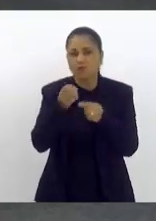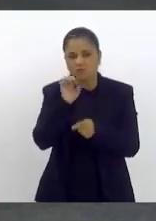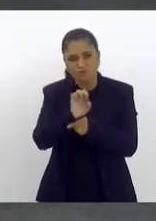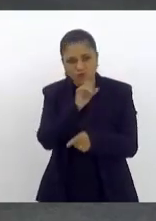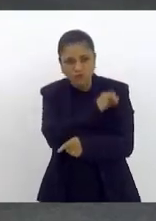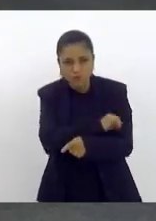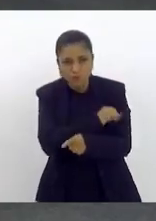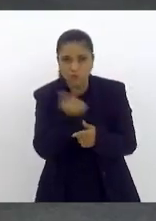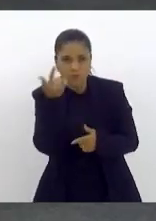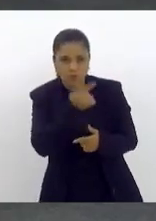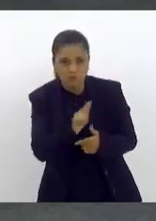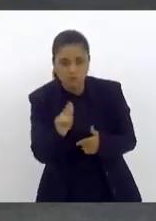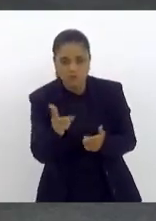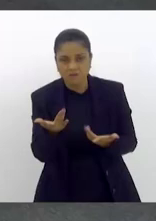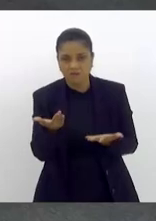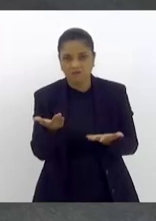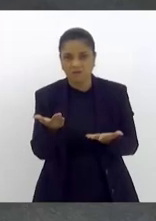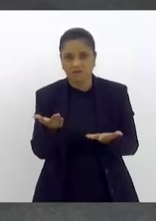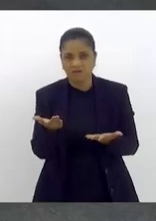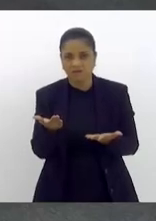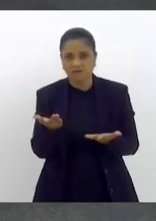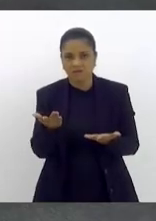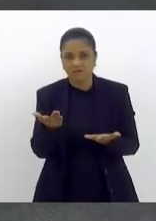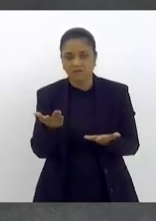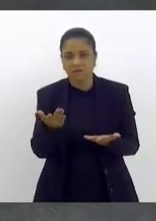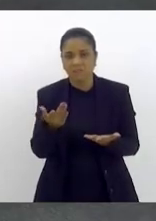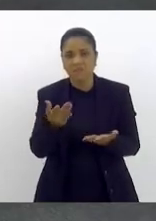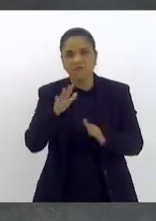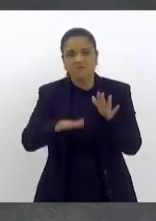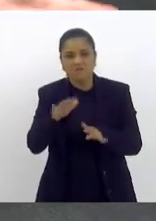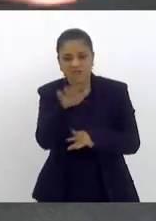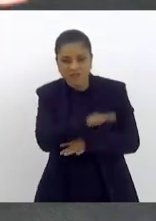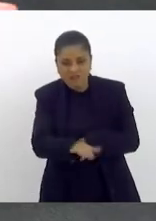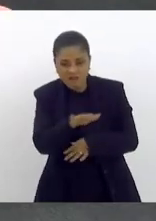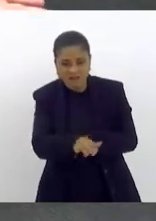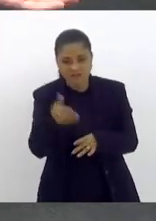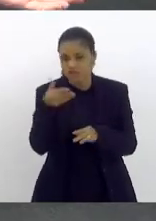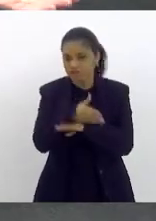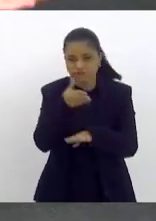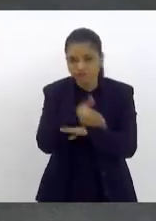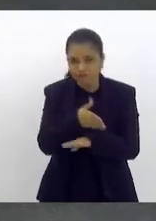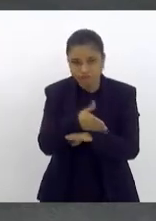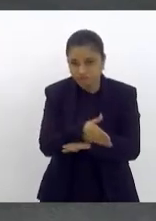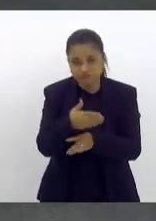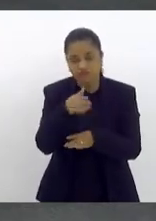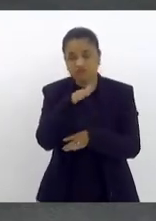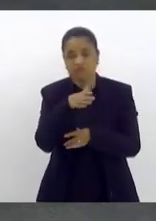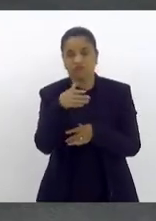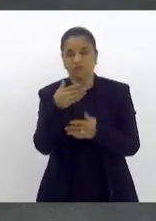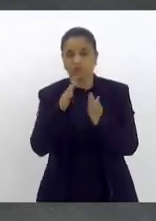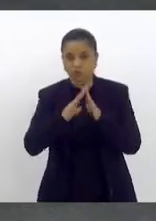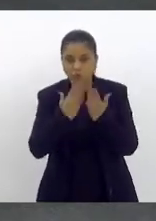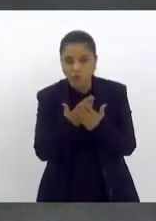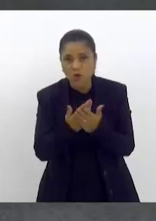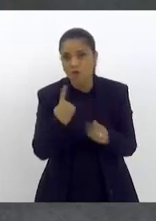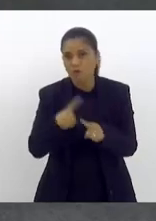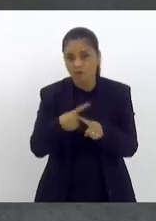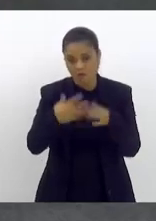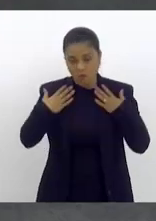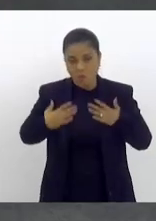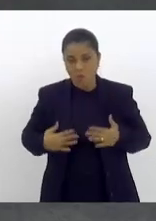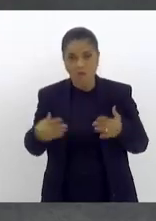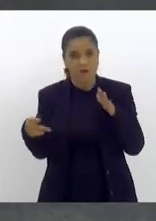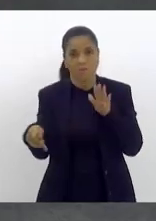uma licitação dessa importância. Muitas vezes a criança deixa de frequentar a escola porque não tem um uniforme adequado. Esse é um debate